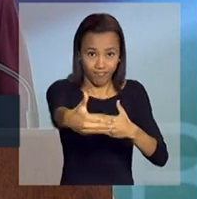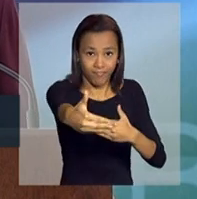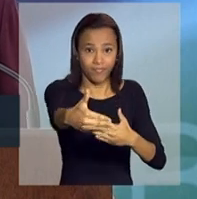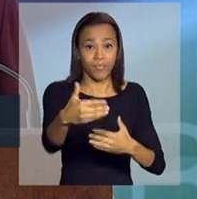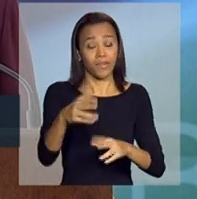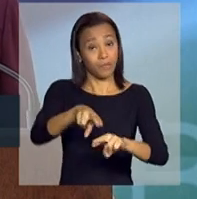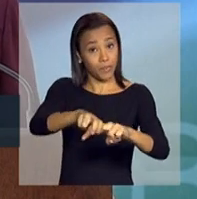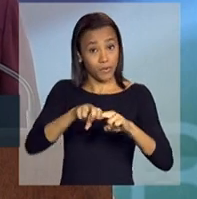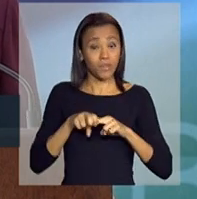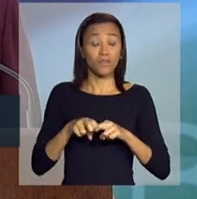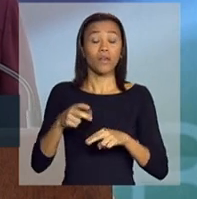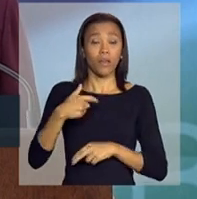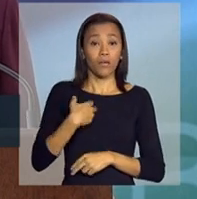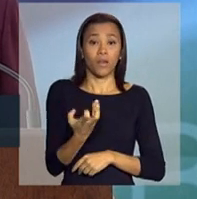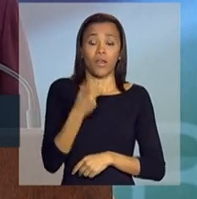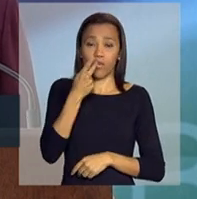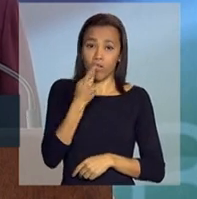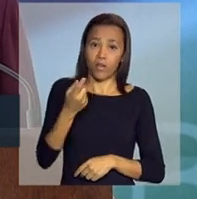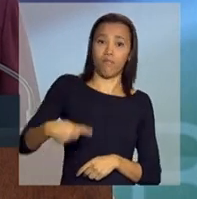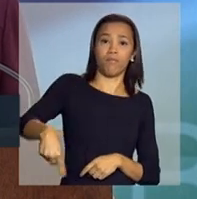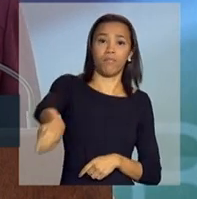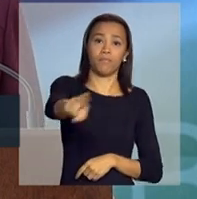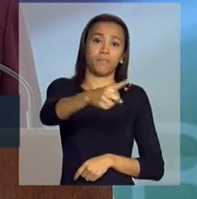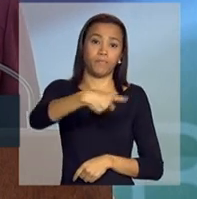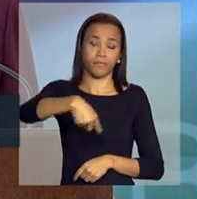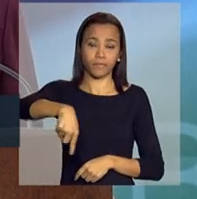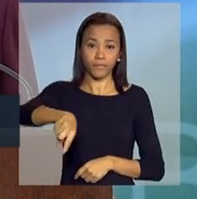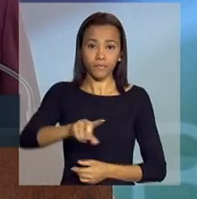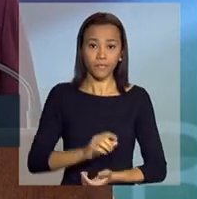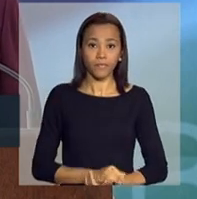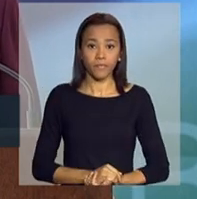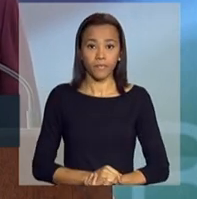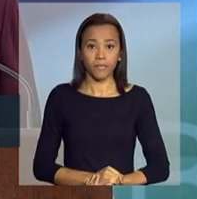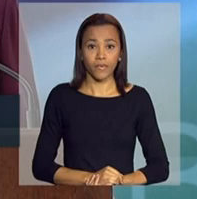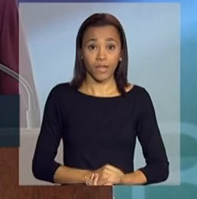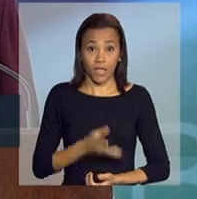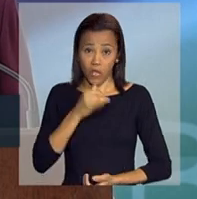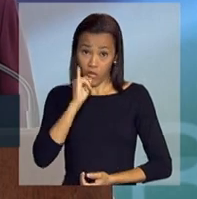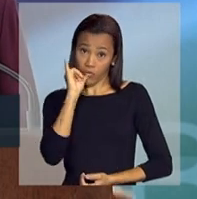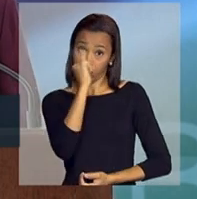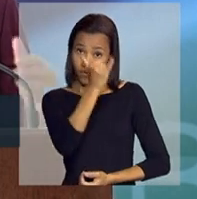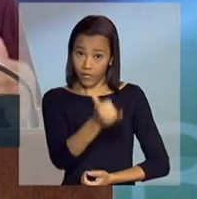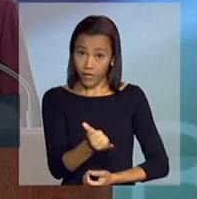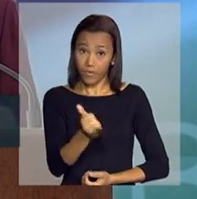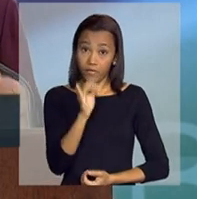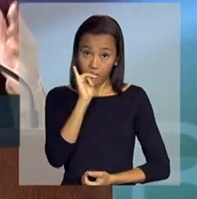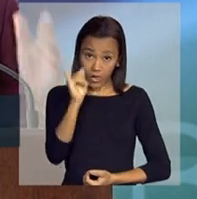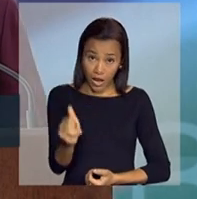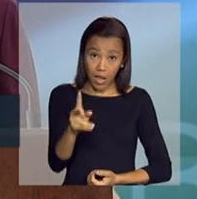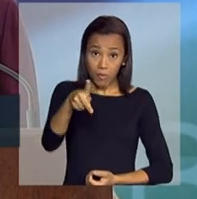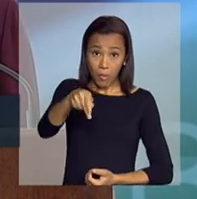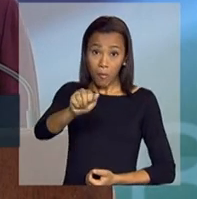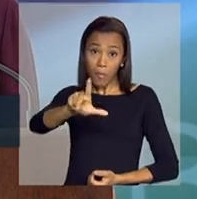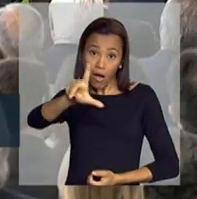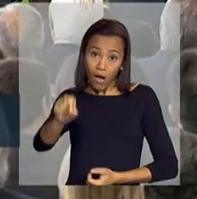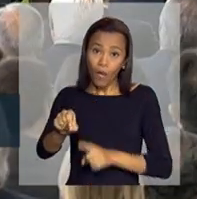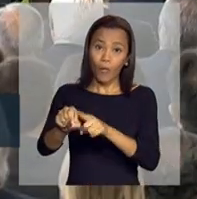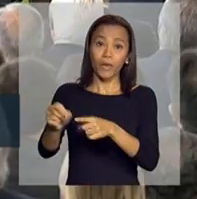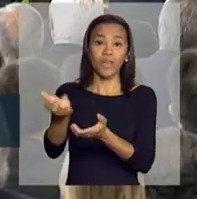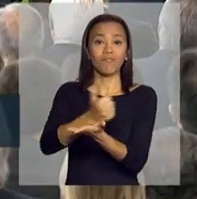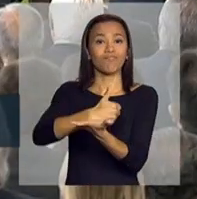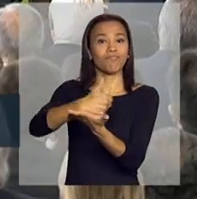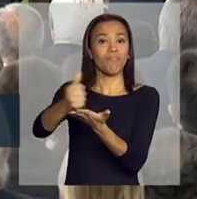isso, eu quero dizer ao Paulo Sérgio que se vai para uma nova